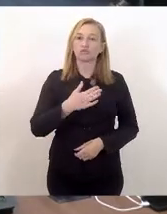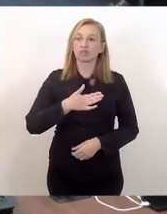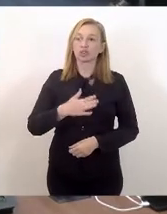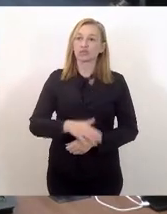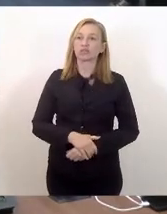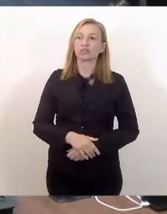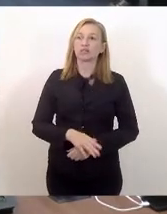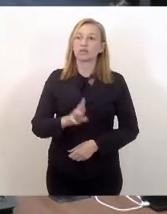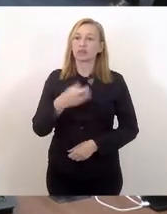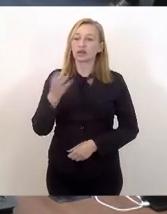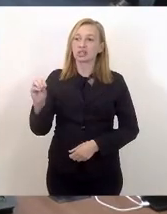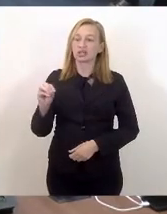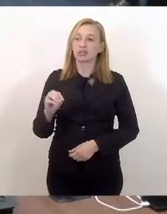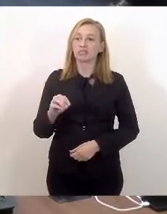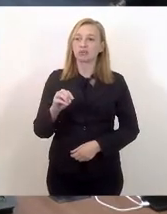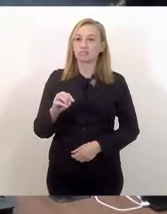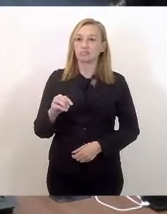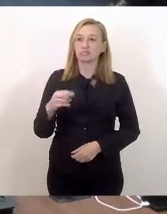aberto.